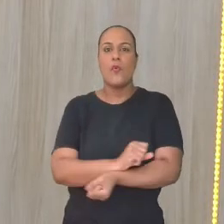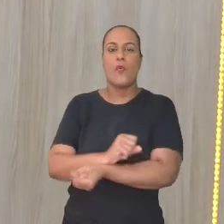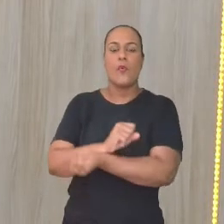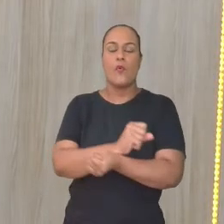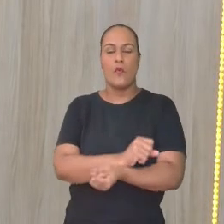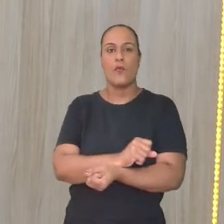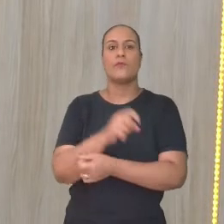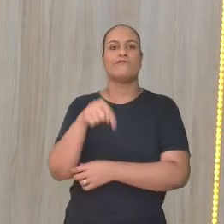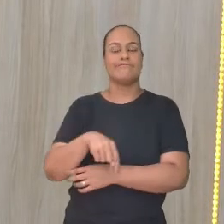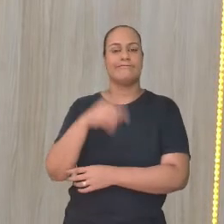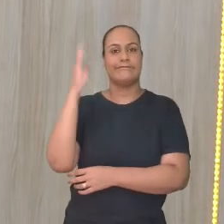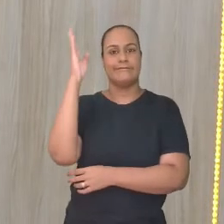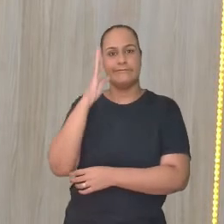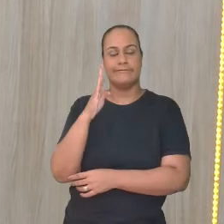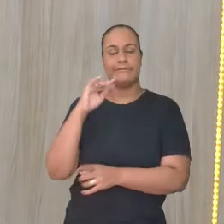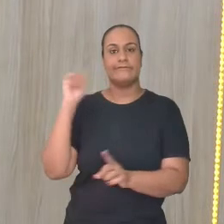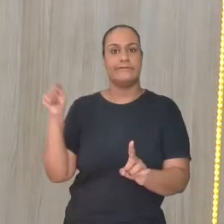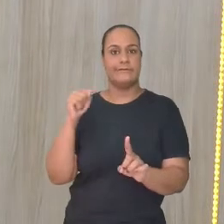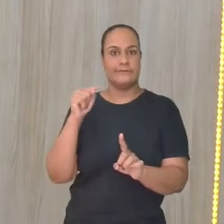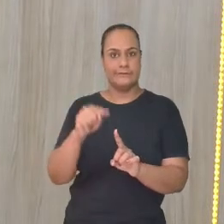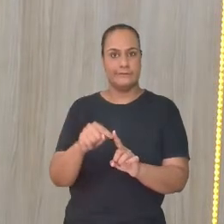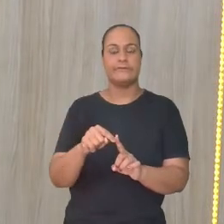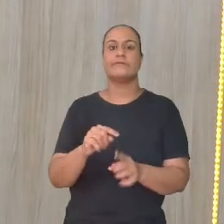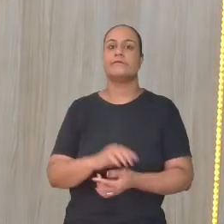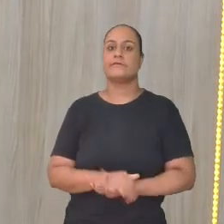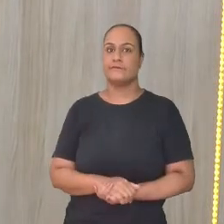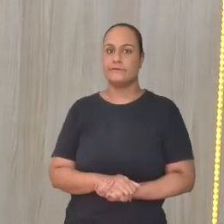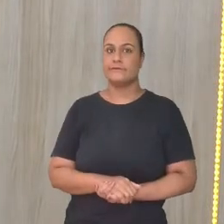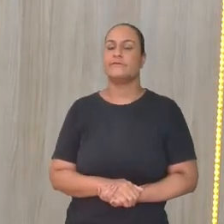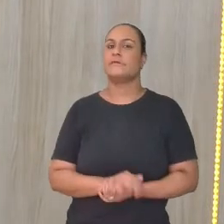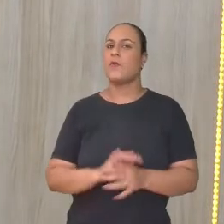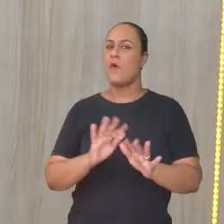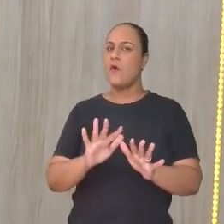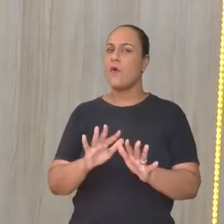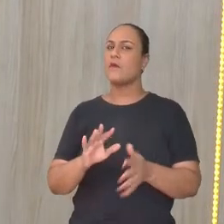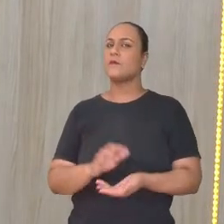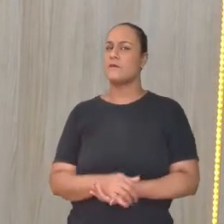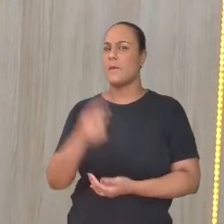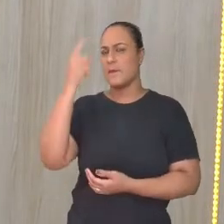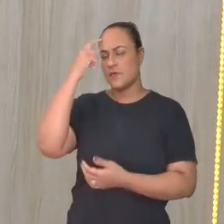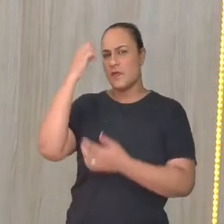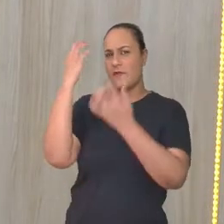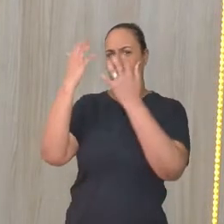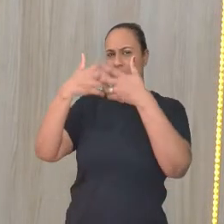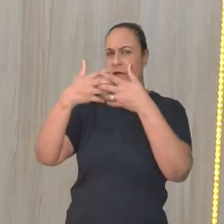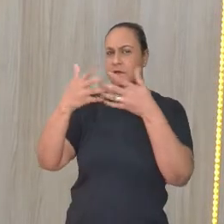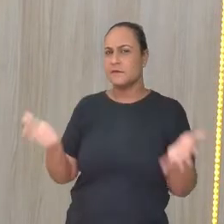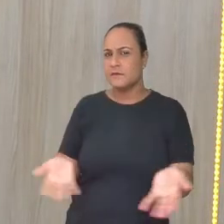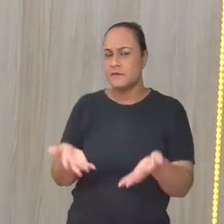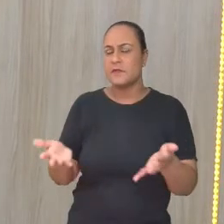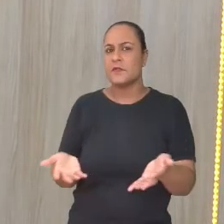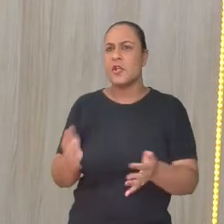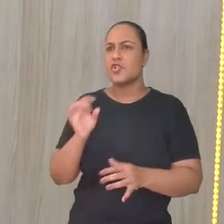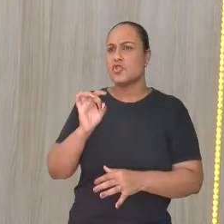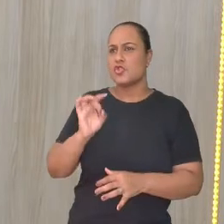Brasil. A missão, né, eu vou até trazer aqui uma inquietação, não só foi para retratar paisagens, costumes, mas